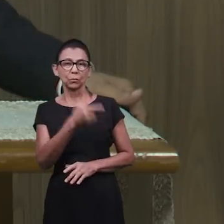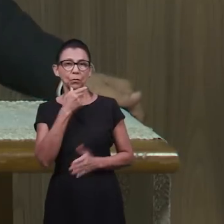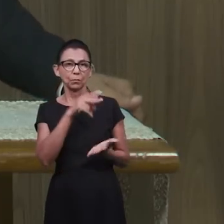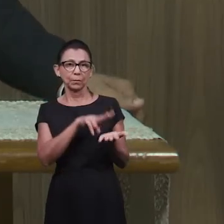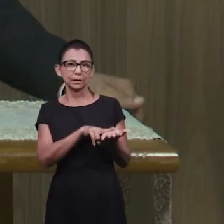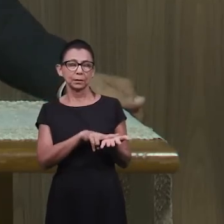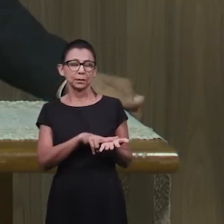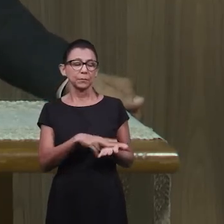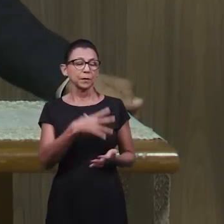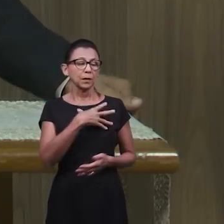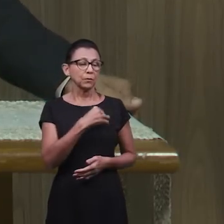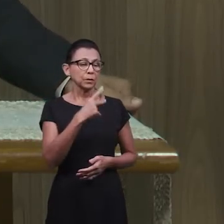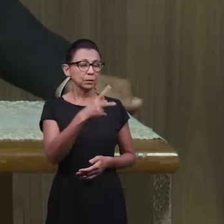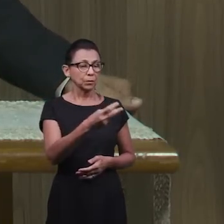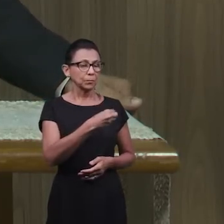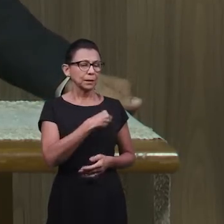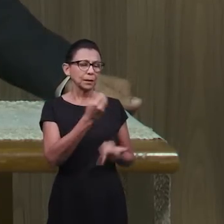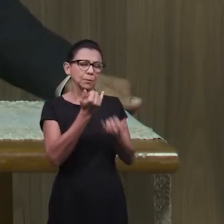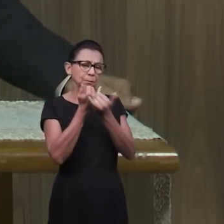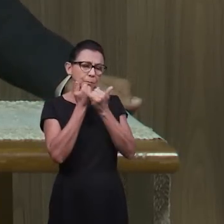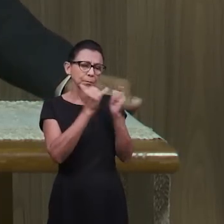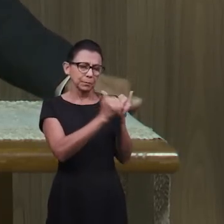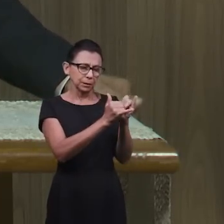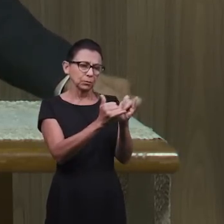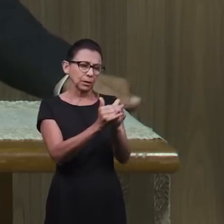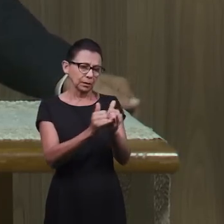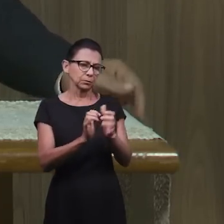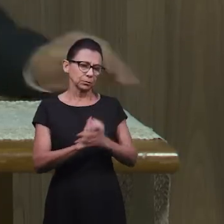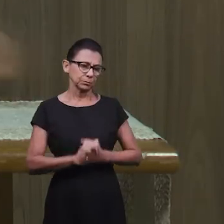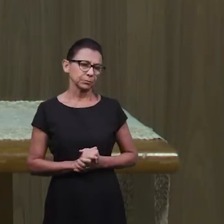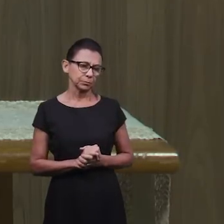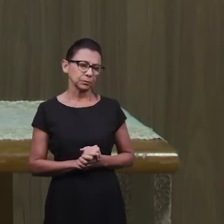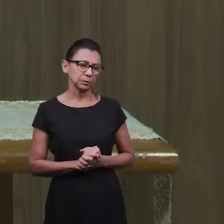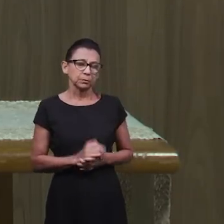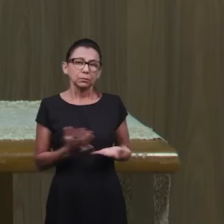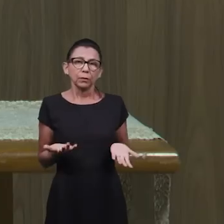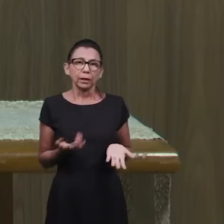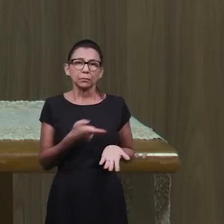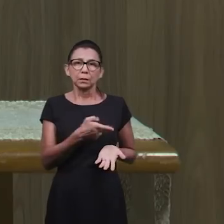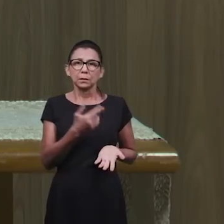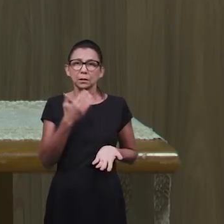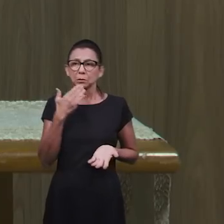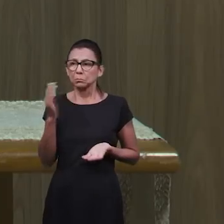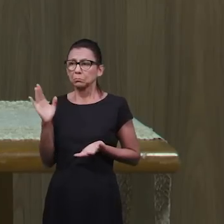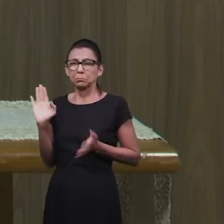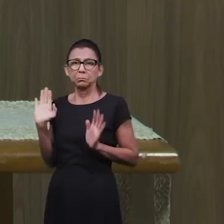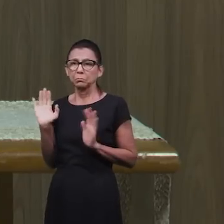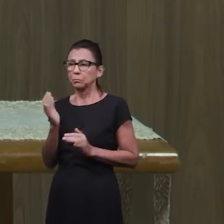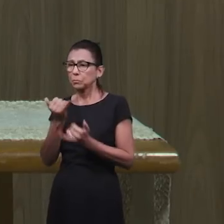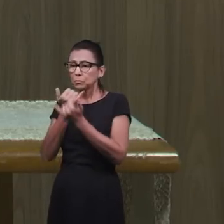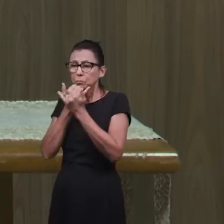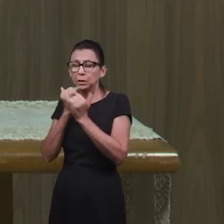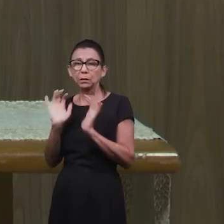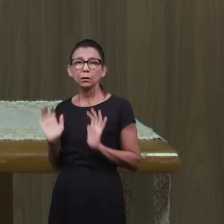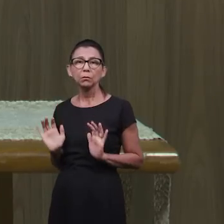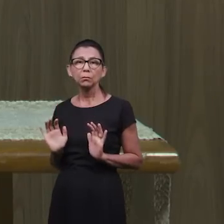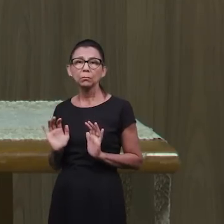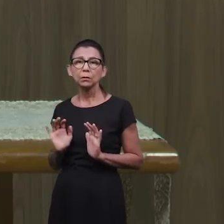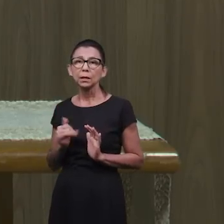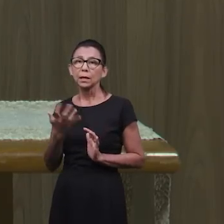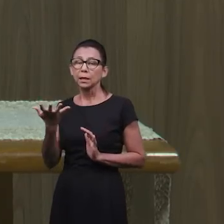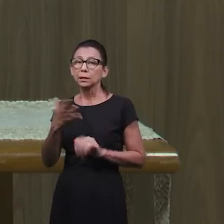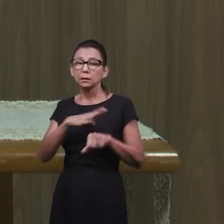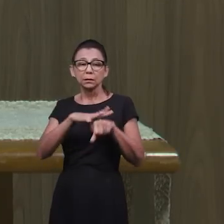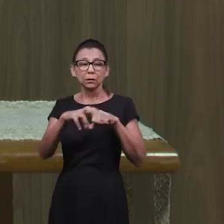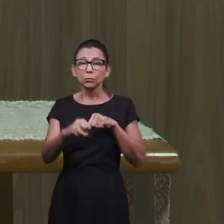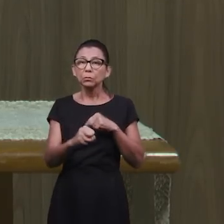os teus pecados estão perdoados. A gente poderia dizer assim, mas ele não subiu para pedir perdão. Ele queria uma bênção para a